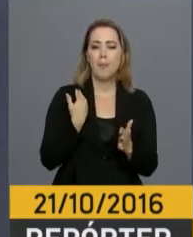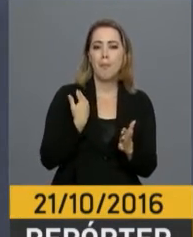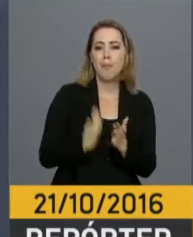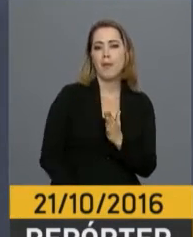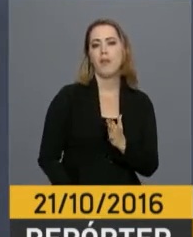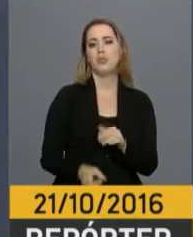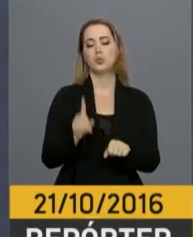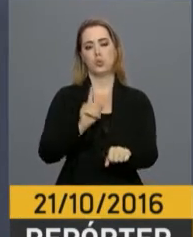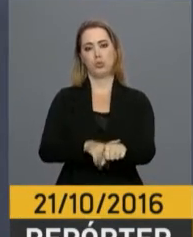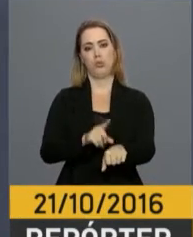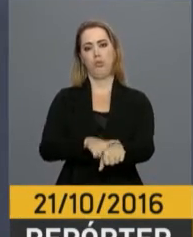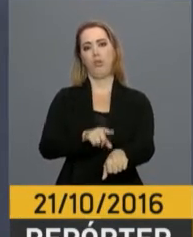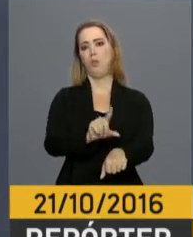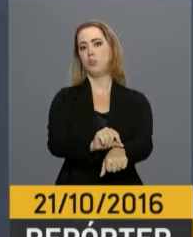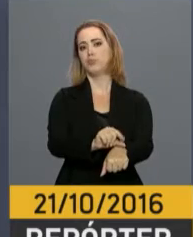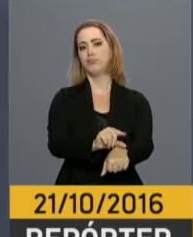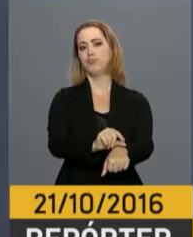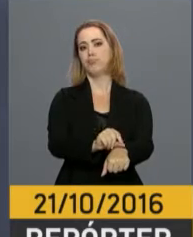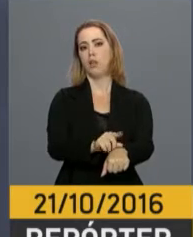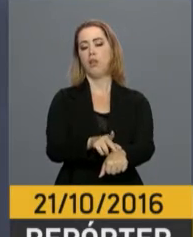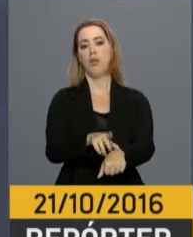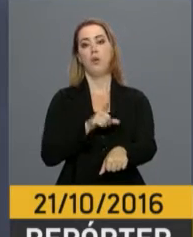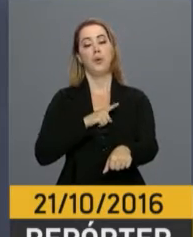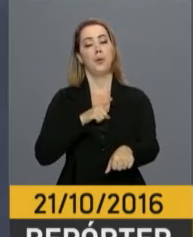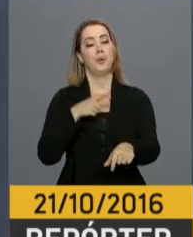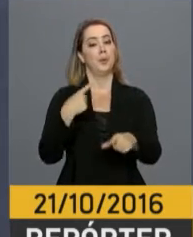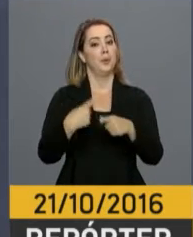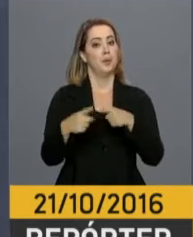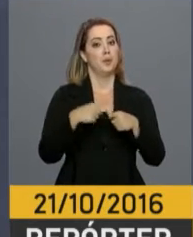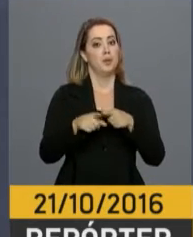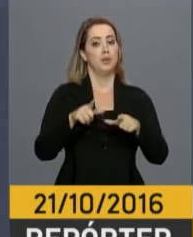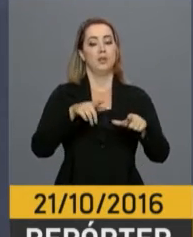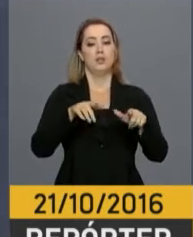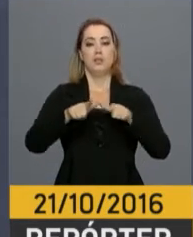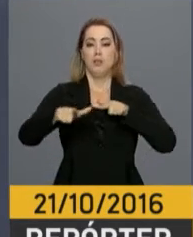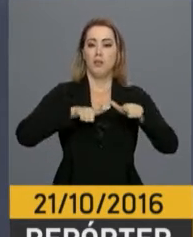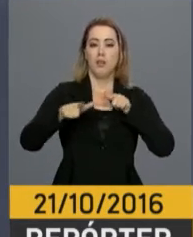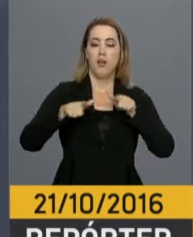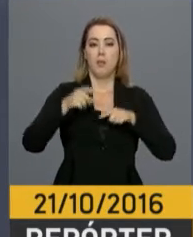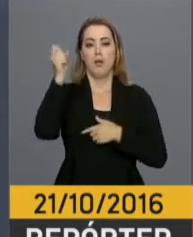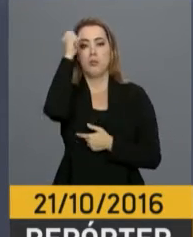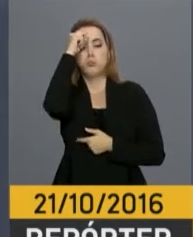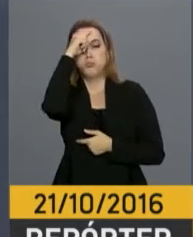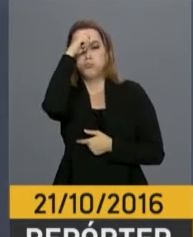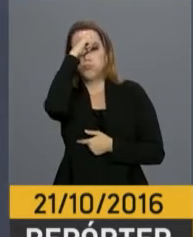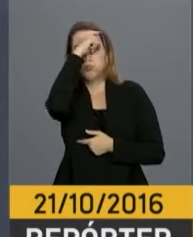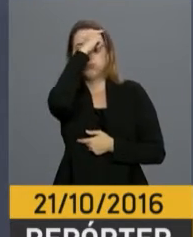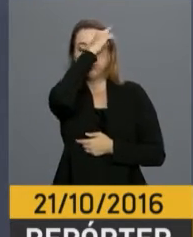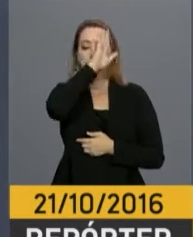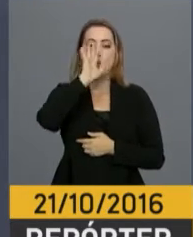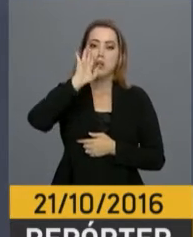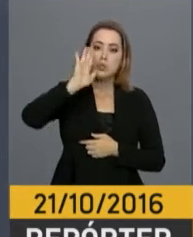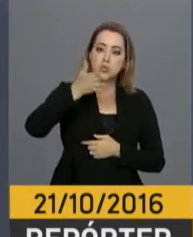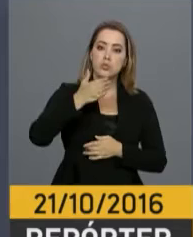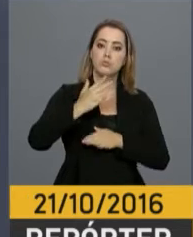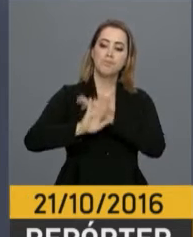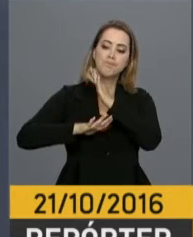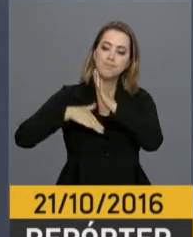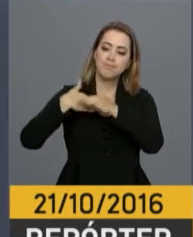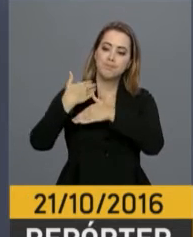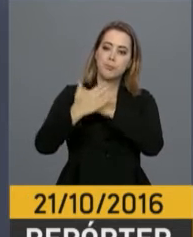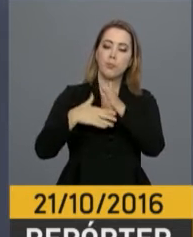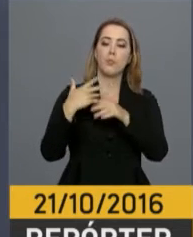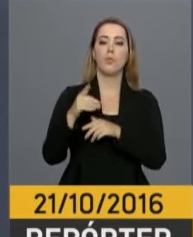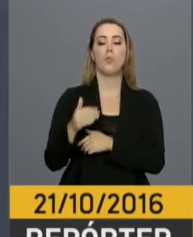como todas as instituições perdem tempo na burocracia. E isso foi melhorando, desde o tempo